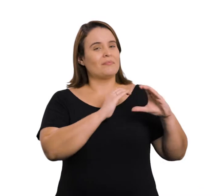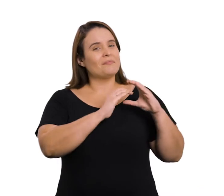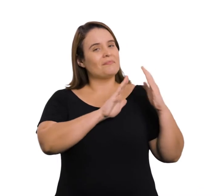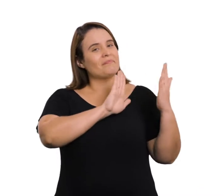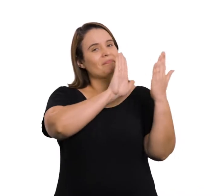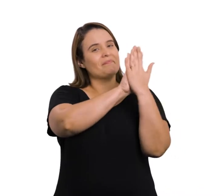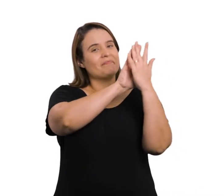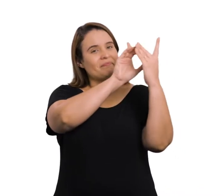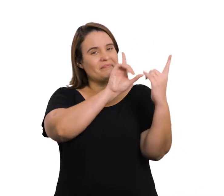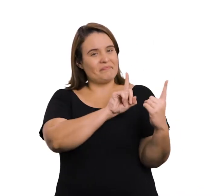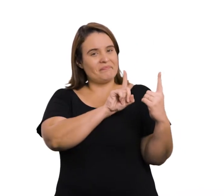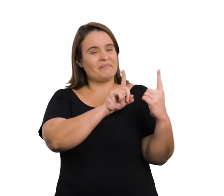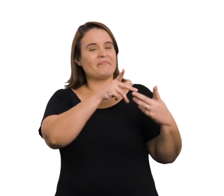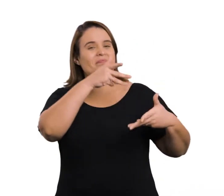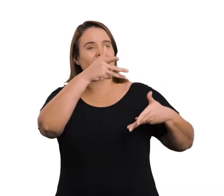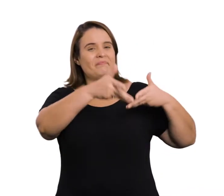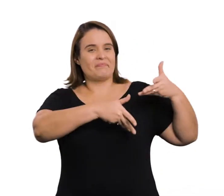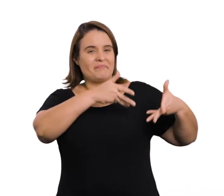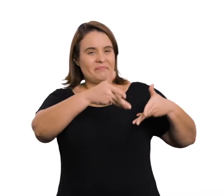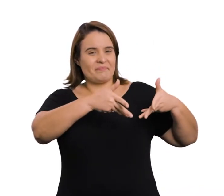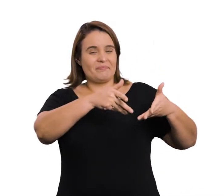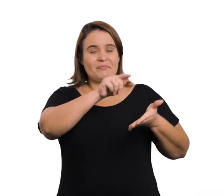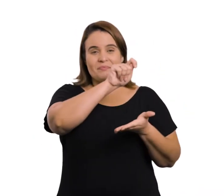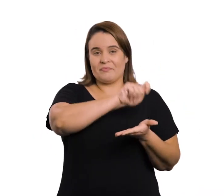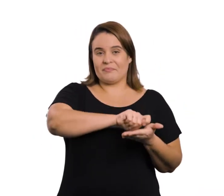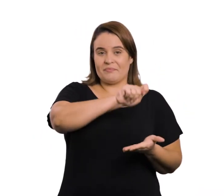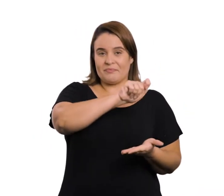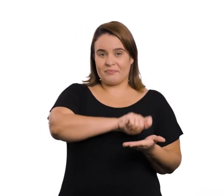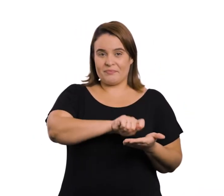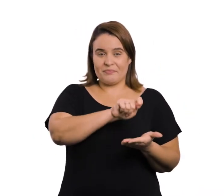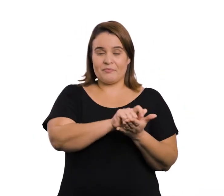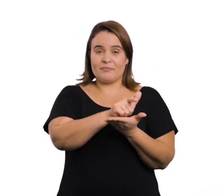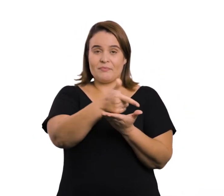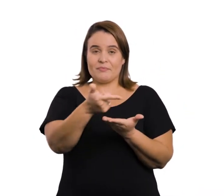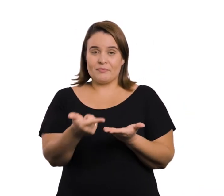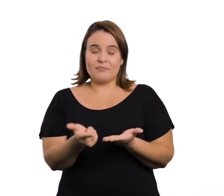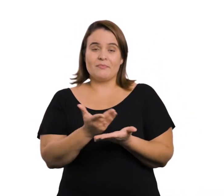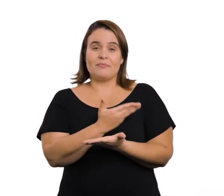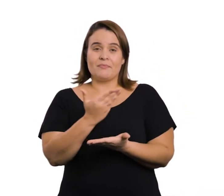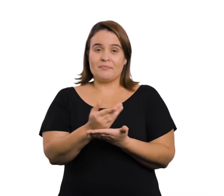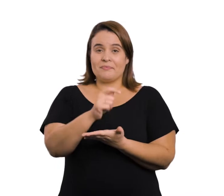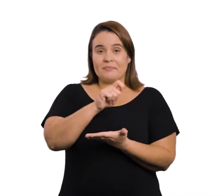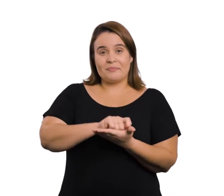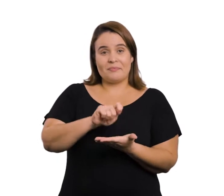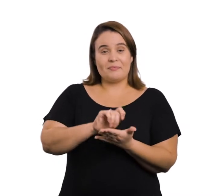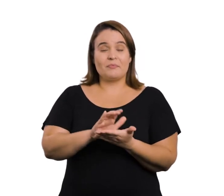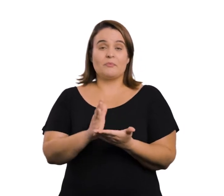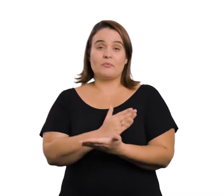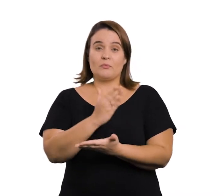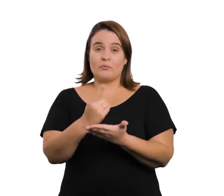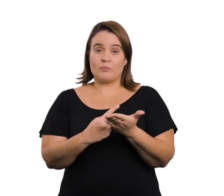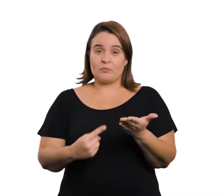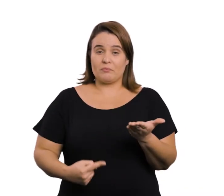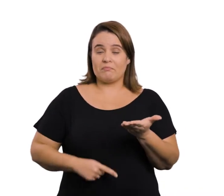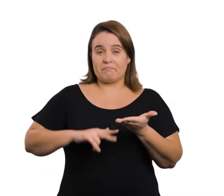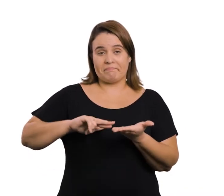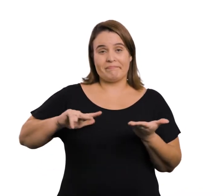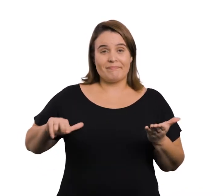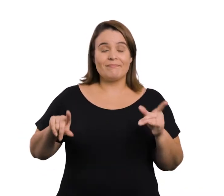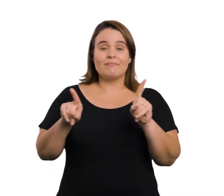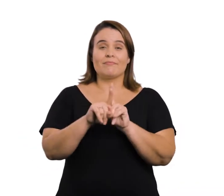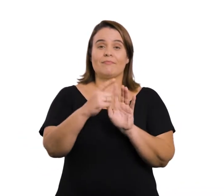interpessoal, face a face, língua de sinais, escrita, jornal, revista, livro, carta, apostila,